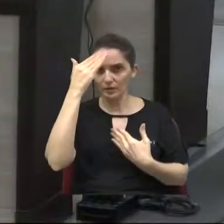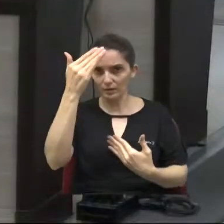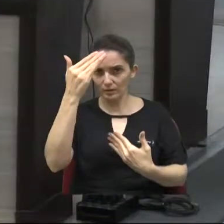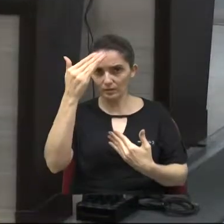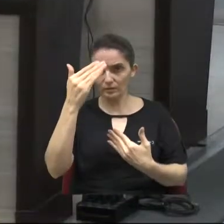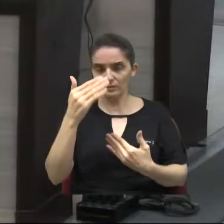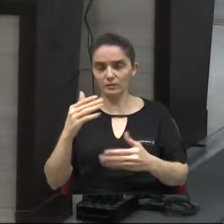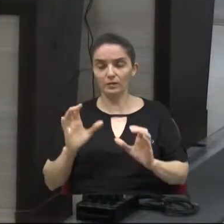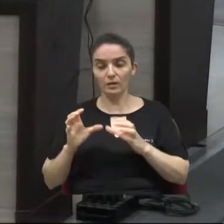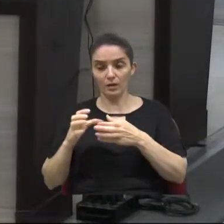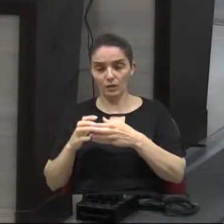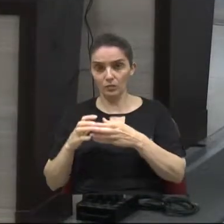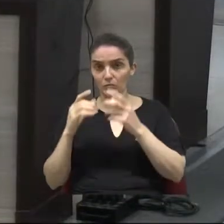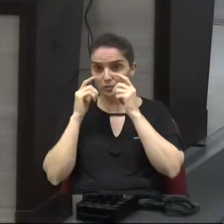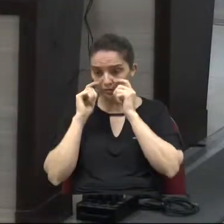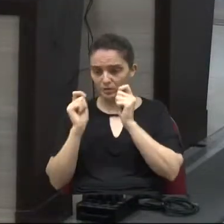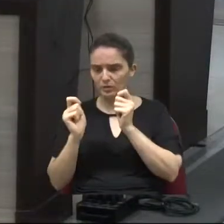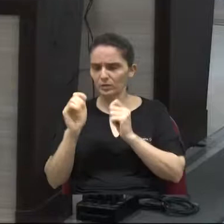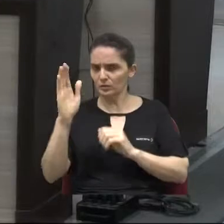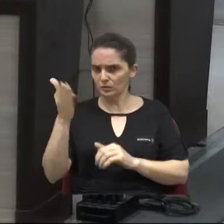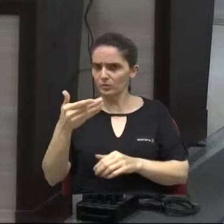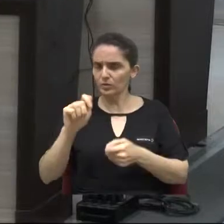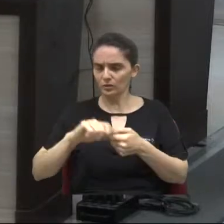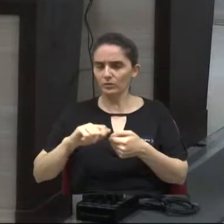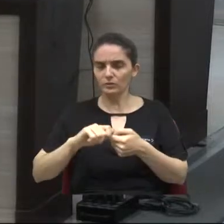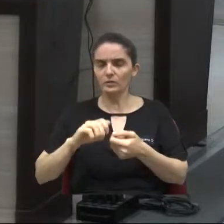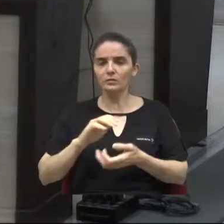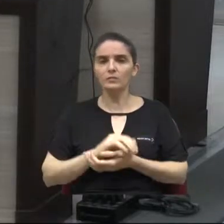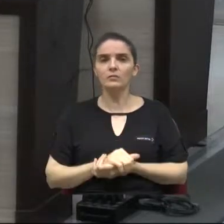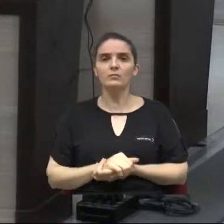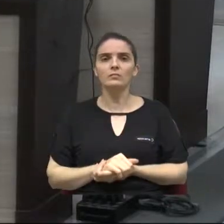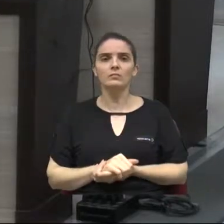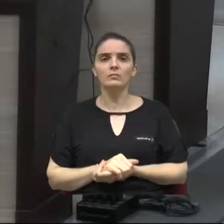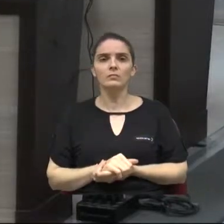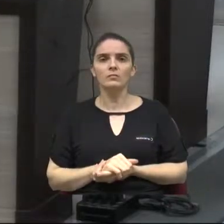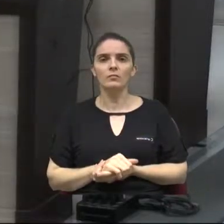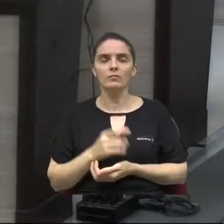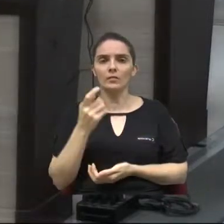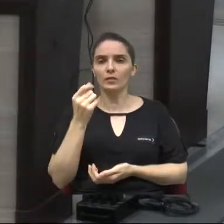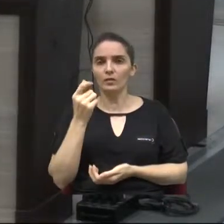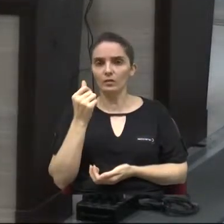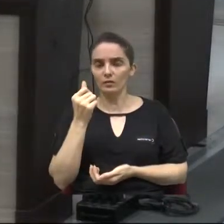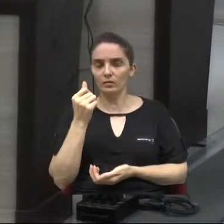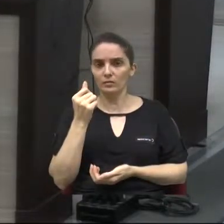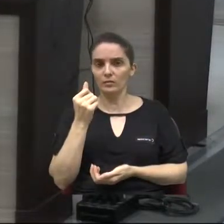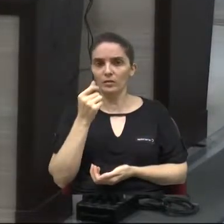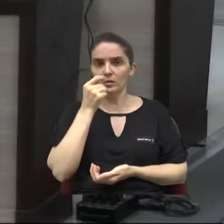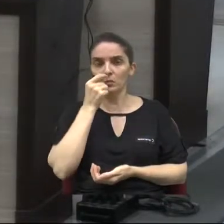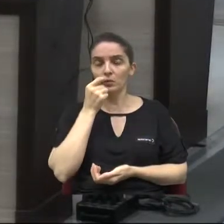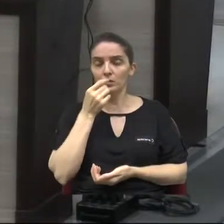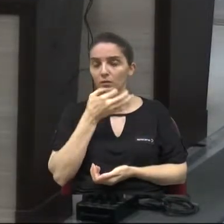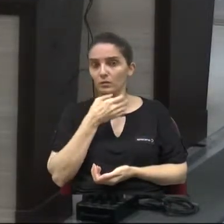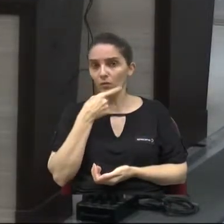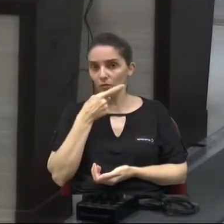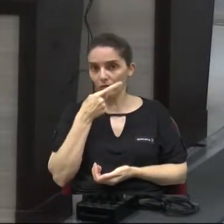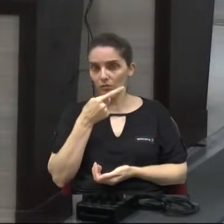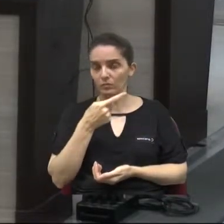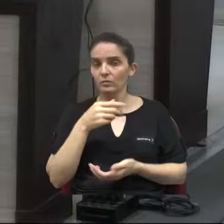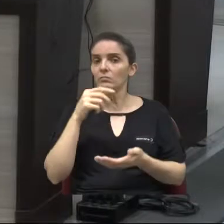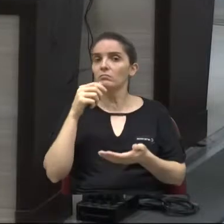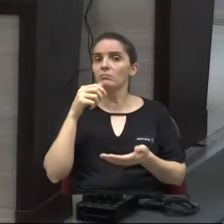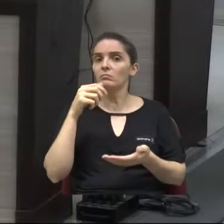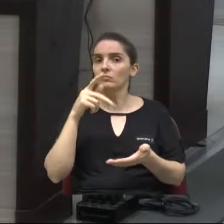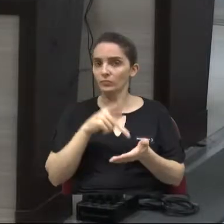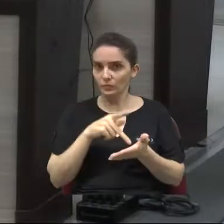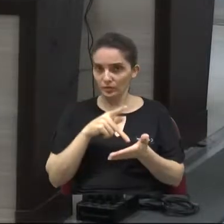que aceitou o meu pedido e já está tomando as providências. Em relação às verbas, o vereador Estevão, realmente, existe uma